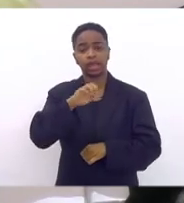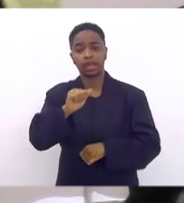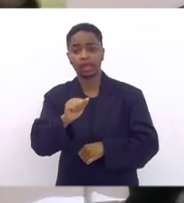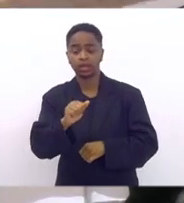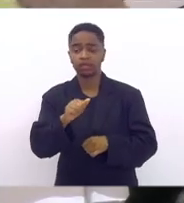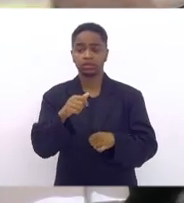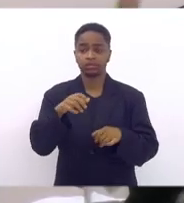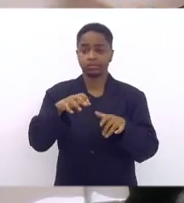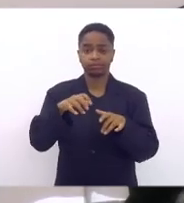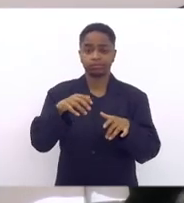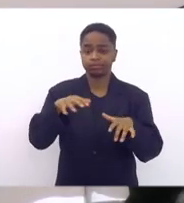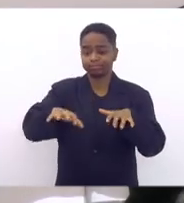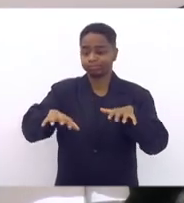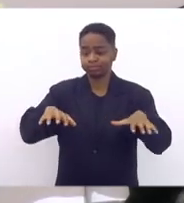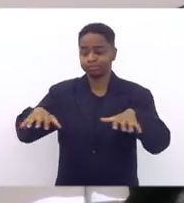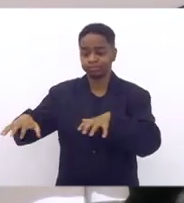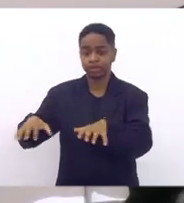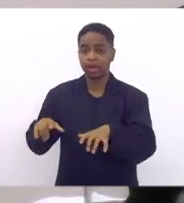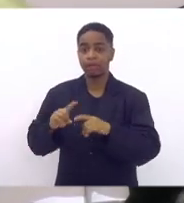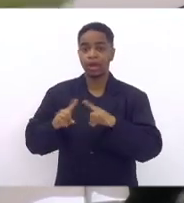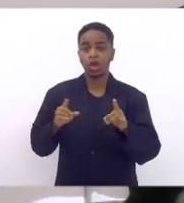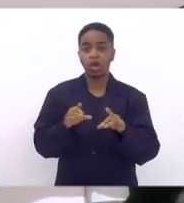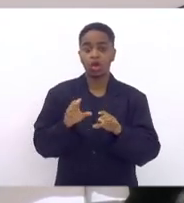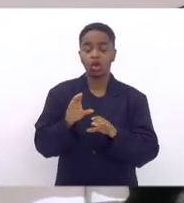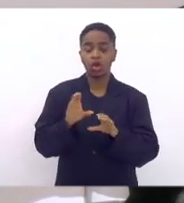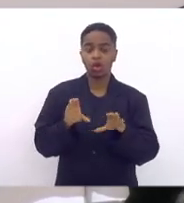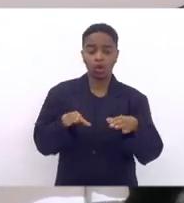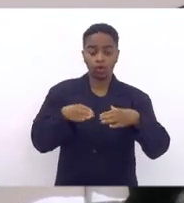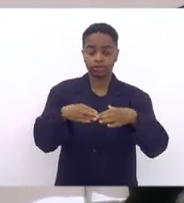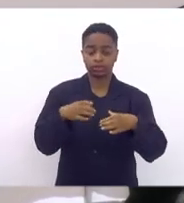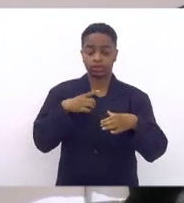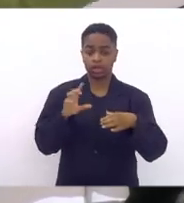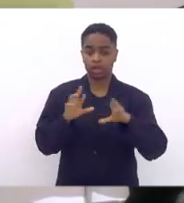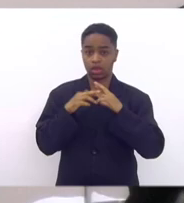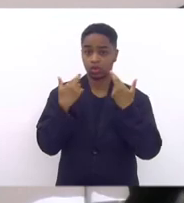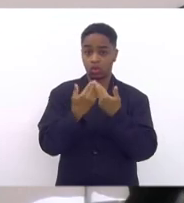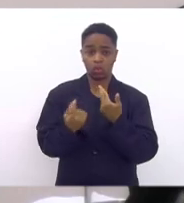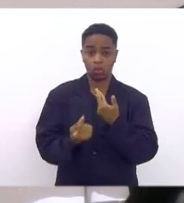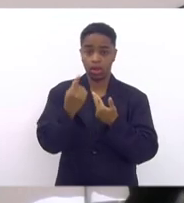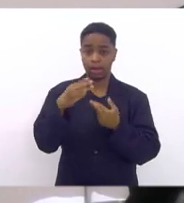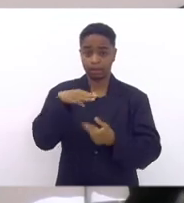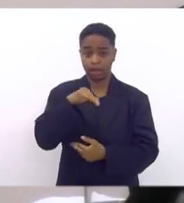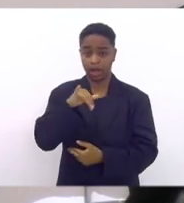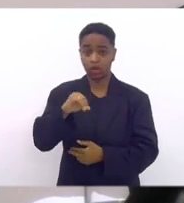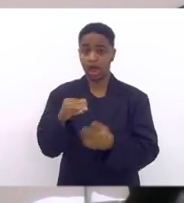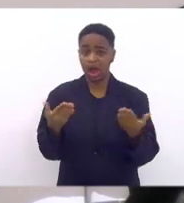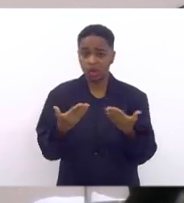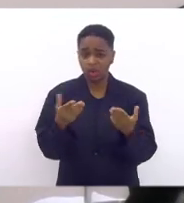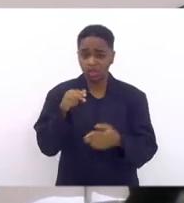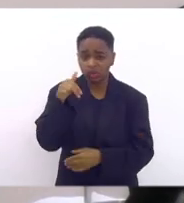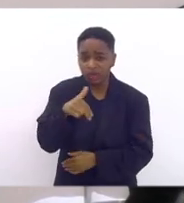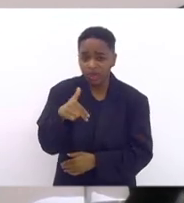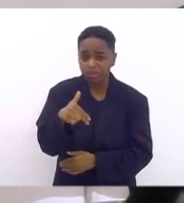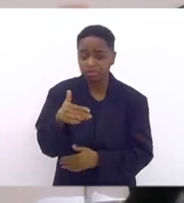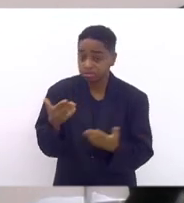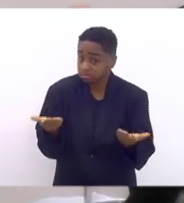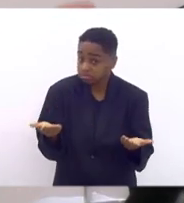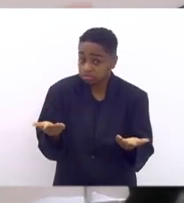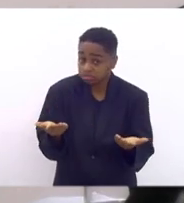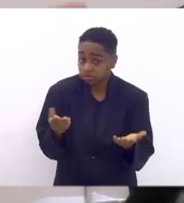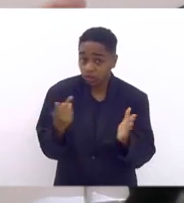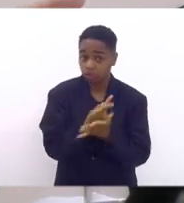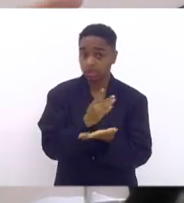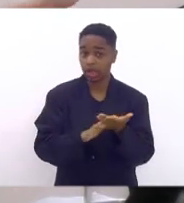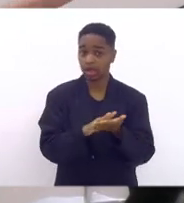uma aí faz uma comissão a comissão se reuniu uma vez em maio agora vai reunir aonde em novembro e aí nada